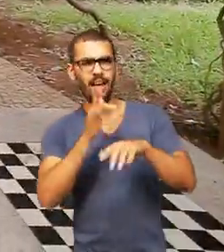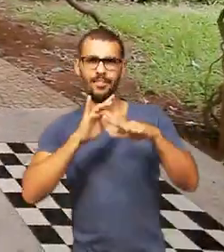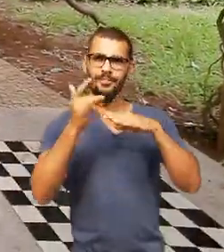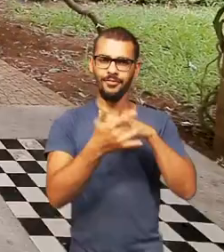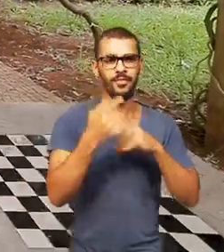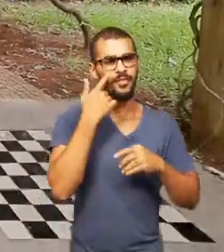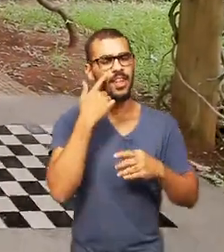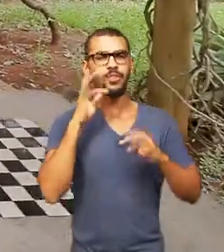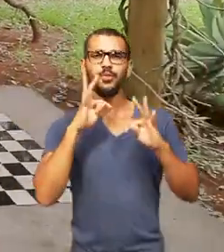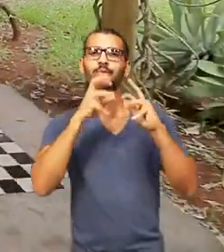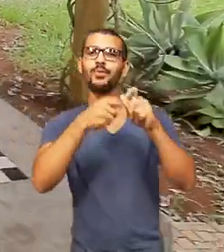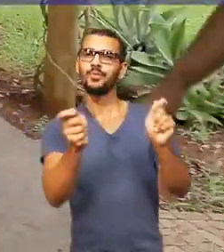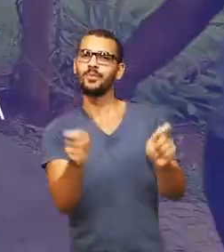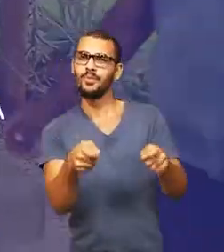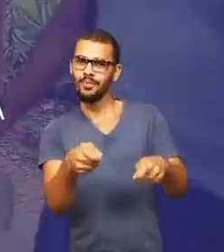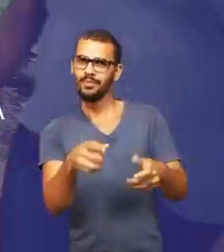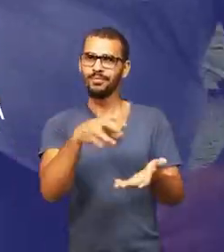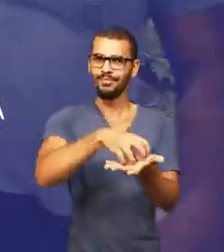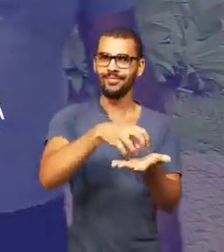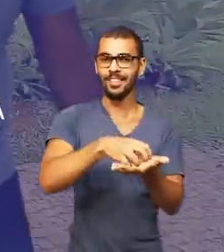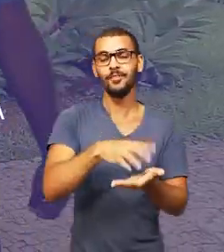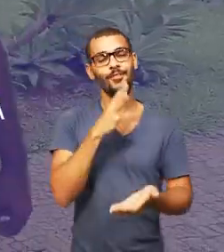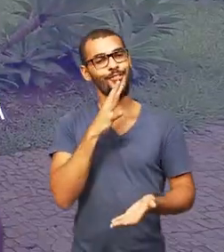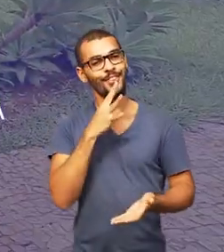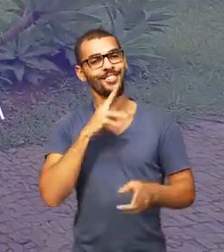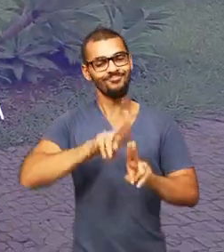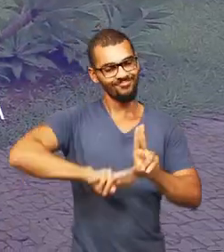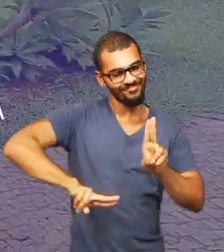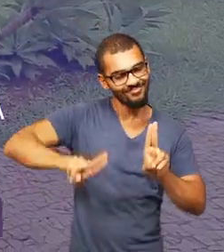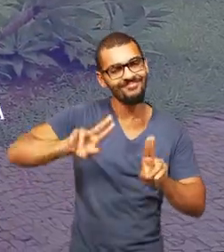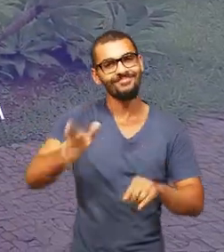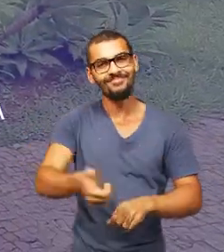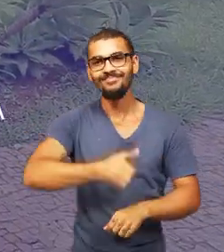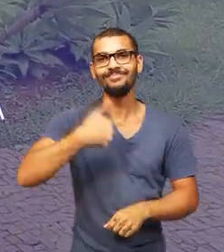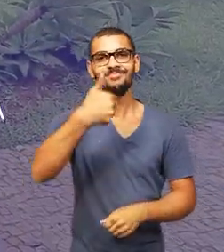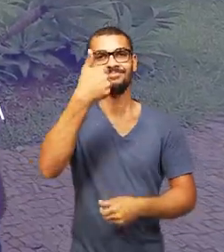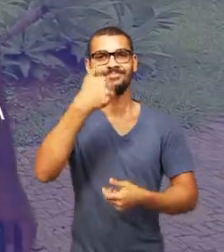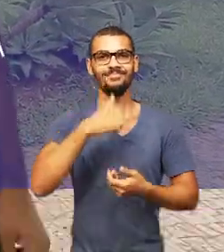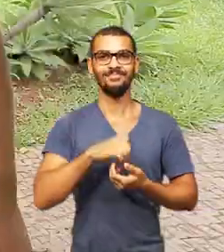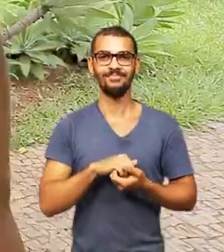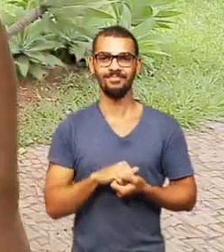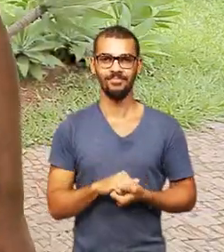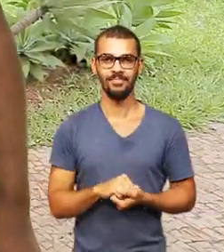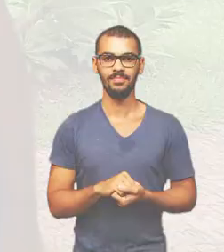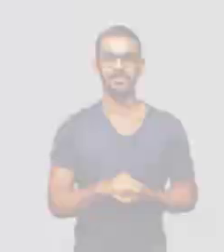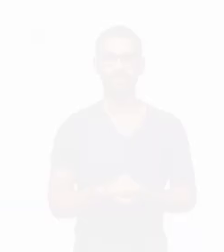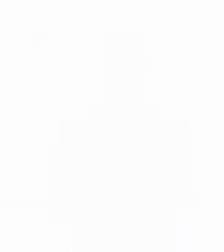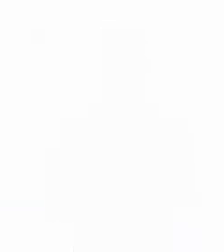UFO e fique por dentro de tudo que o seu campus oferece. Conheça mais a nossa universidade.